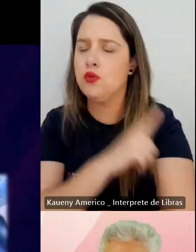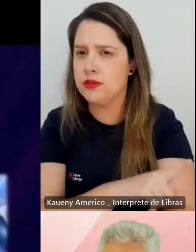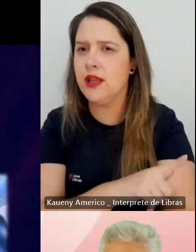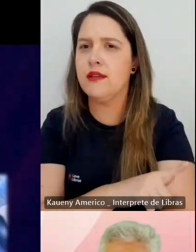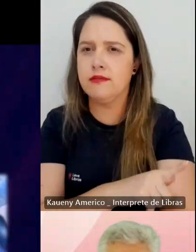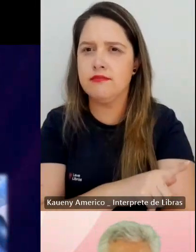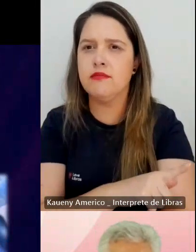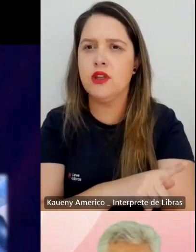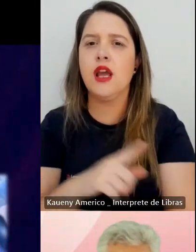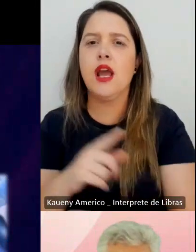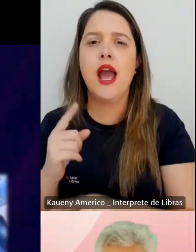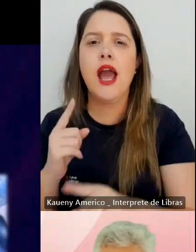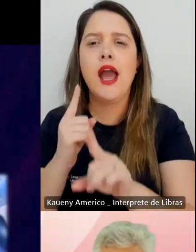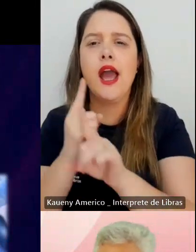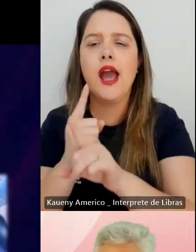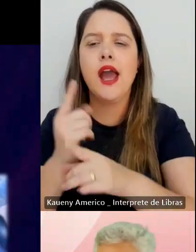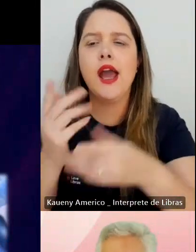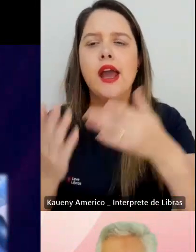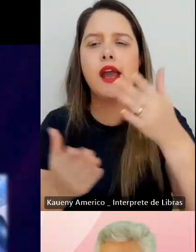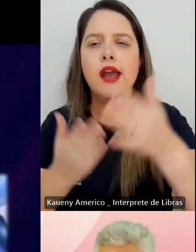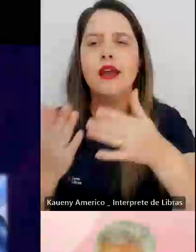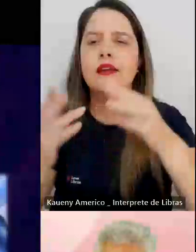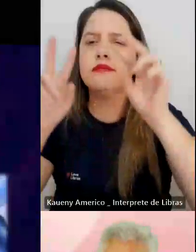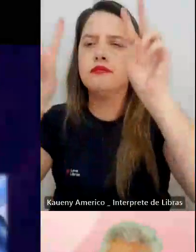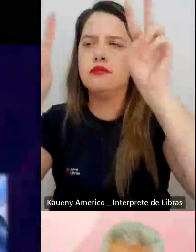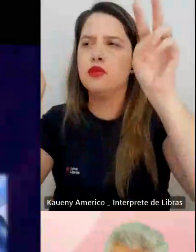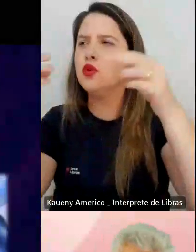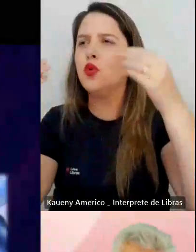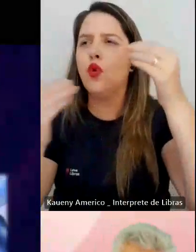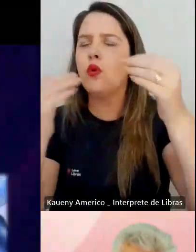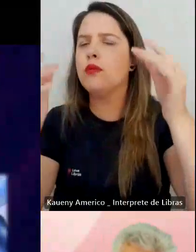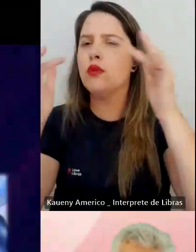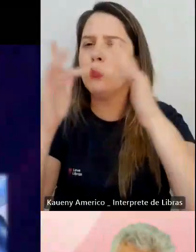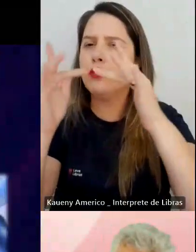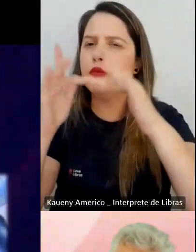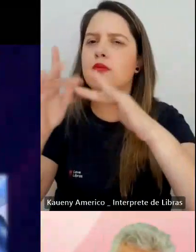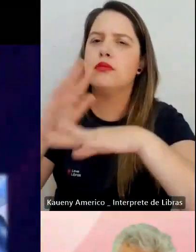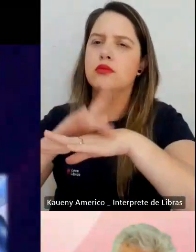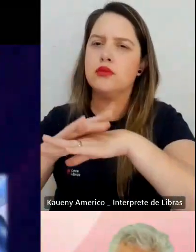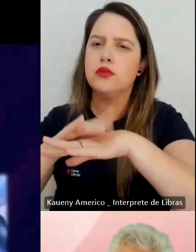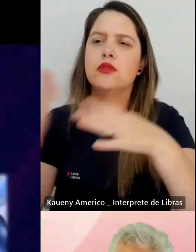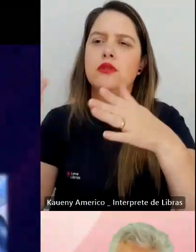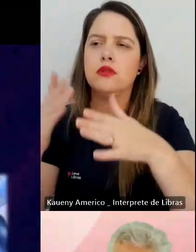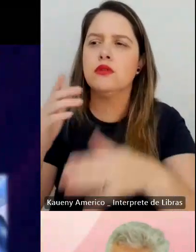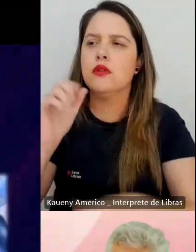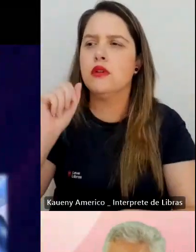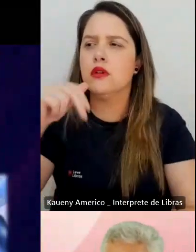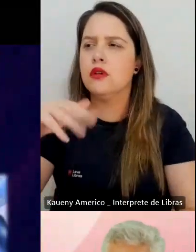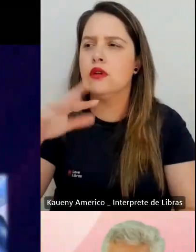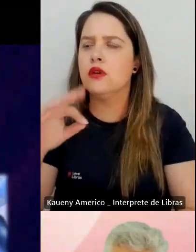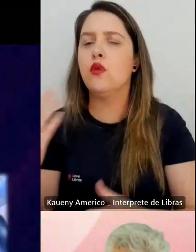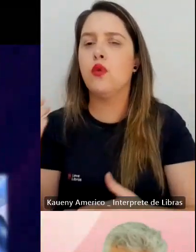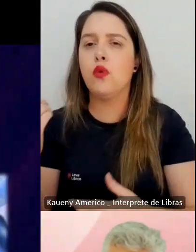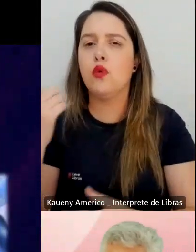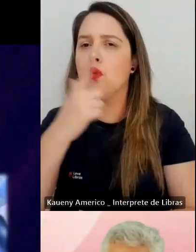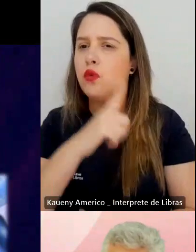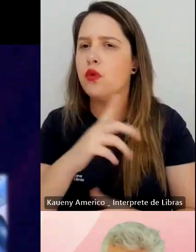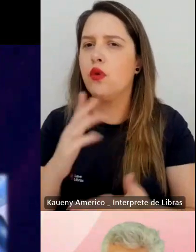agir exatamente sobre quando vai ter o contato com a doença. Os anticorpos hoje você já está conseguindo alguns tipos